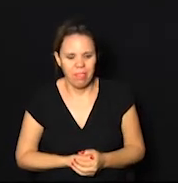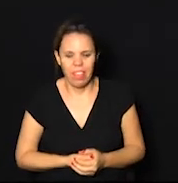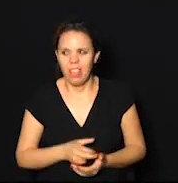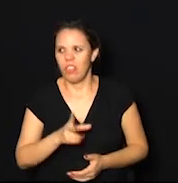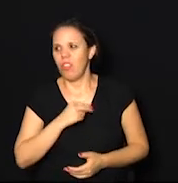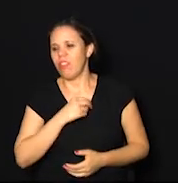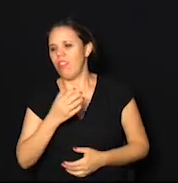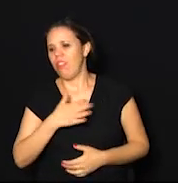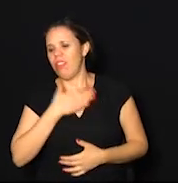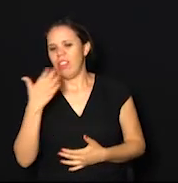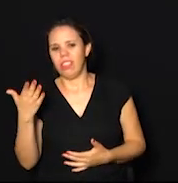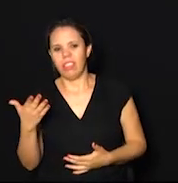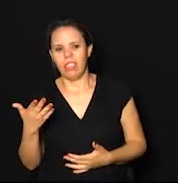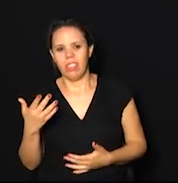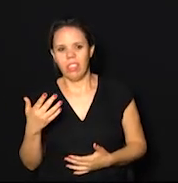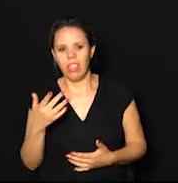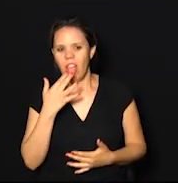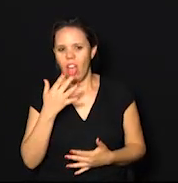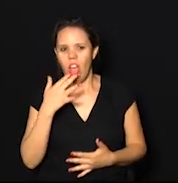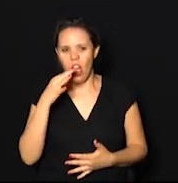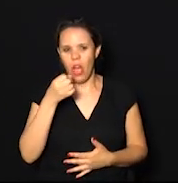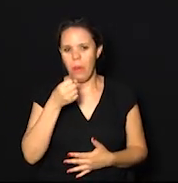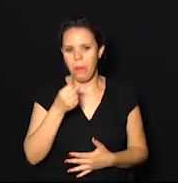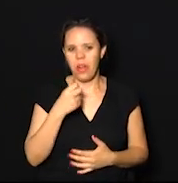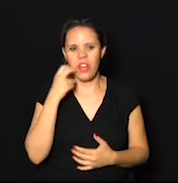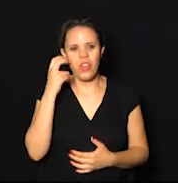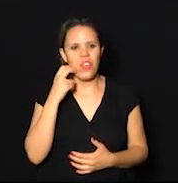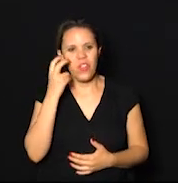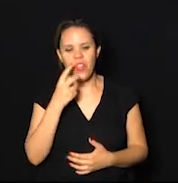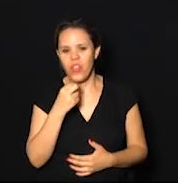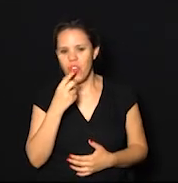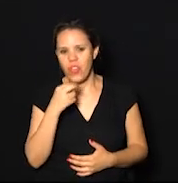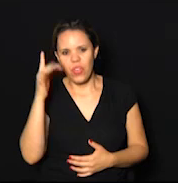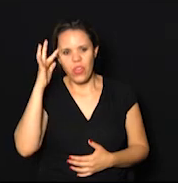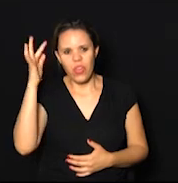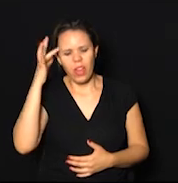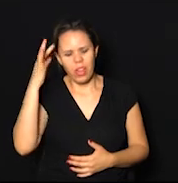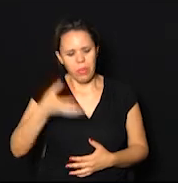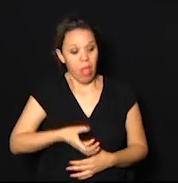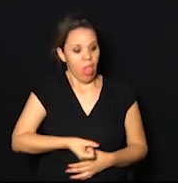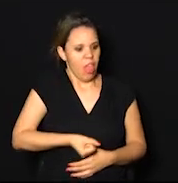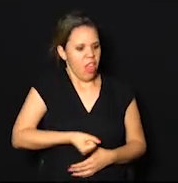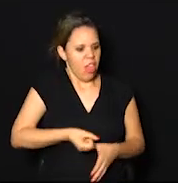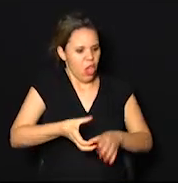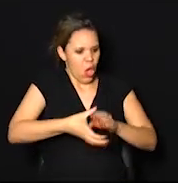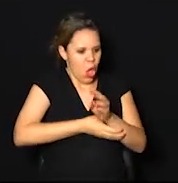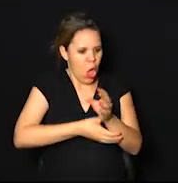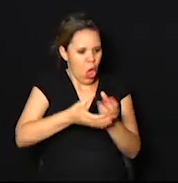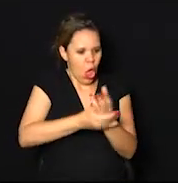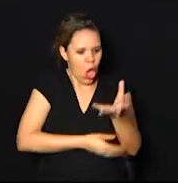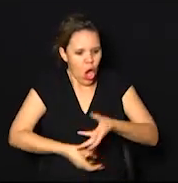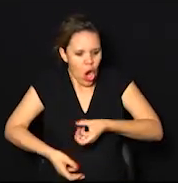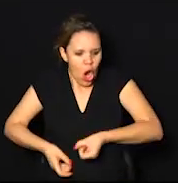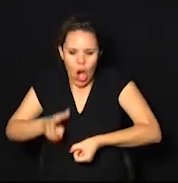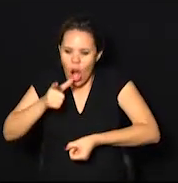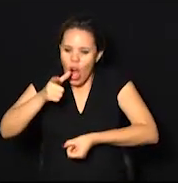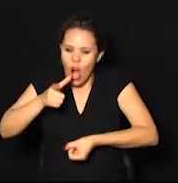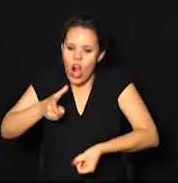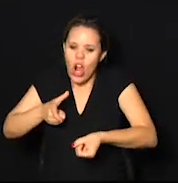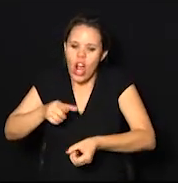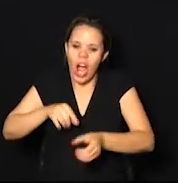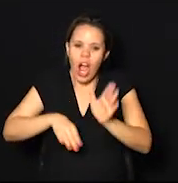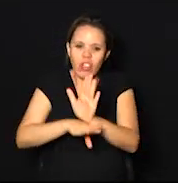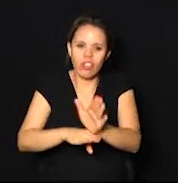aí eu já tinha ficado de tudo quanto é a cor né branco vermelho eu fiquei imaginando mesmo eu pegando lá com a uva pegar para arrumar um vou